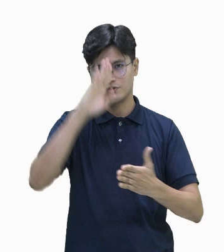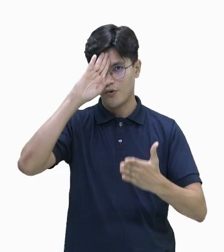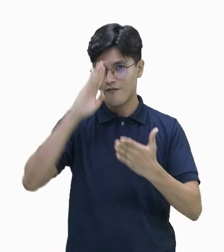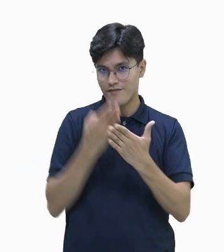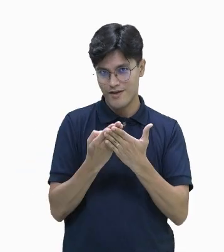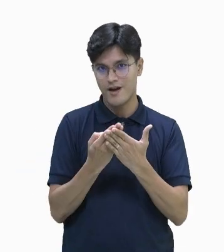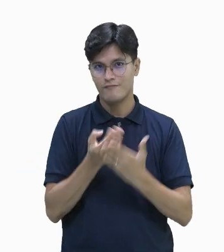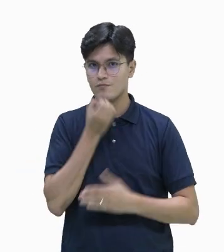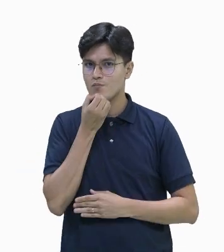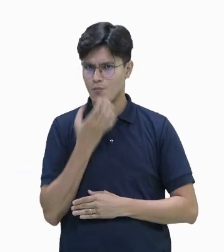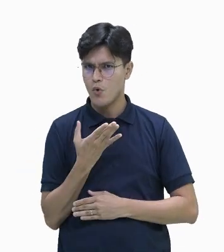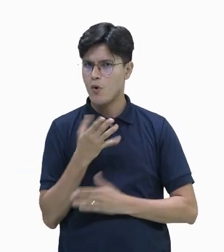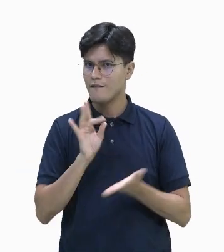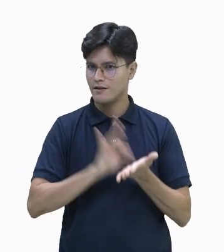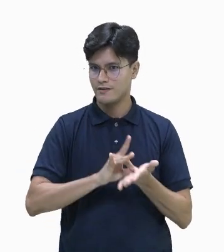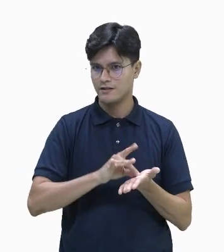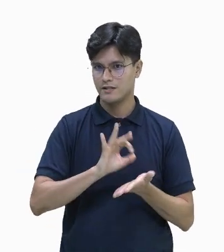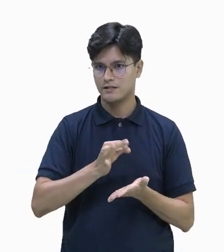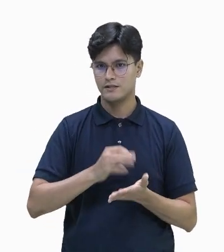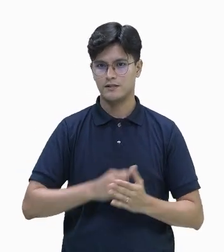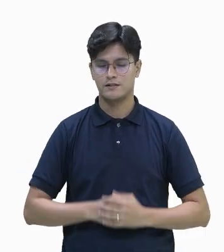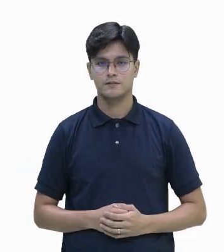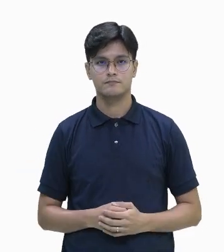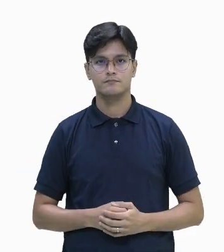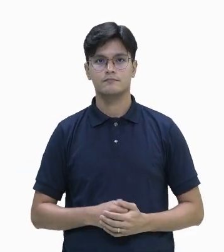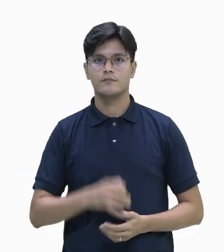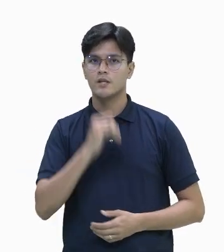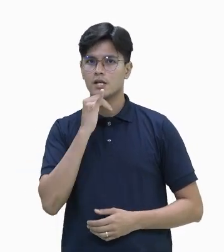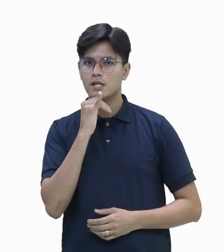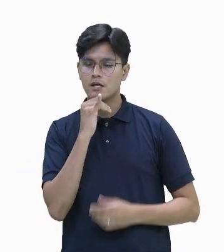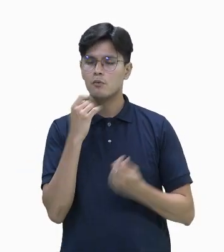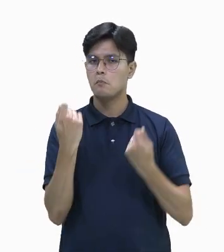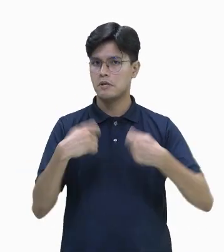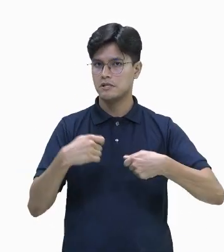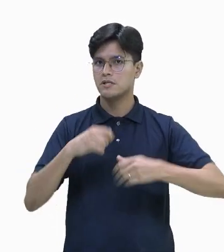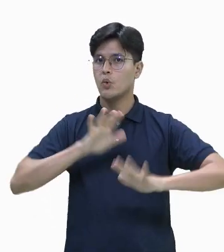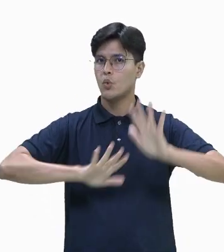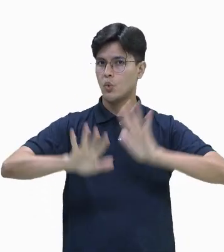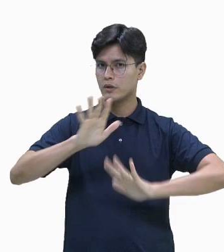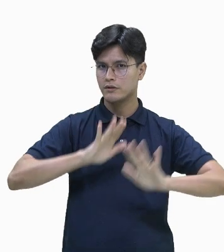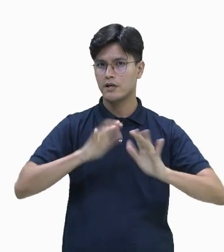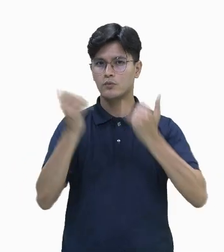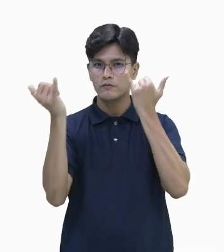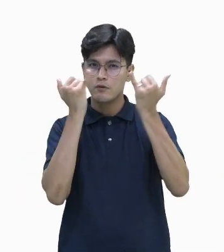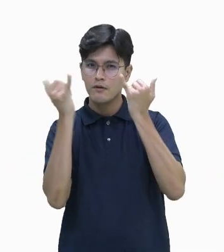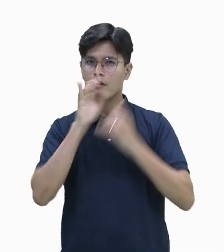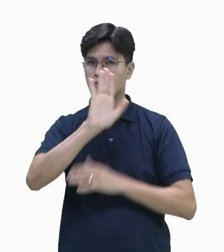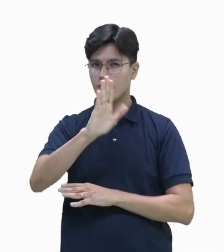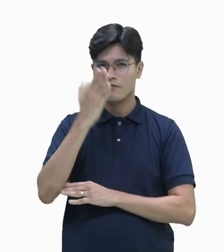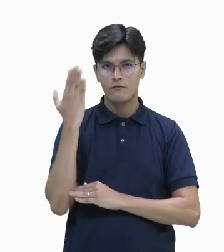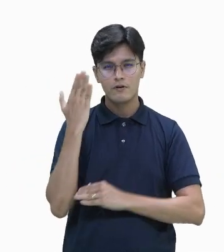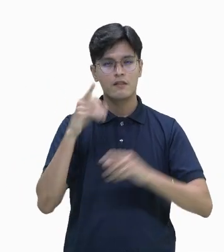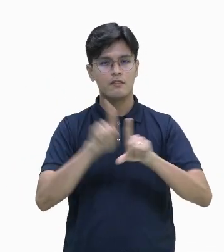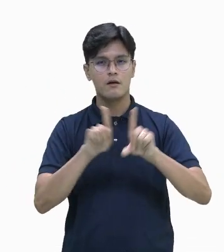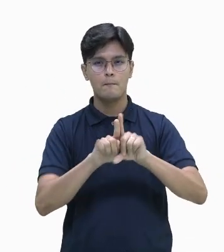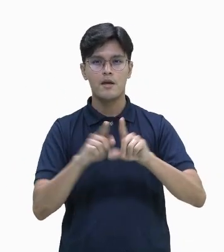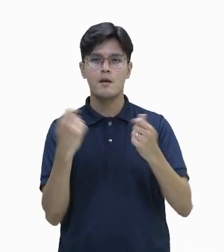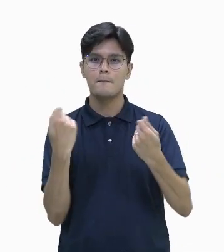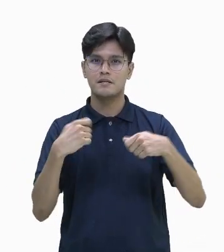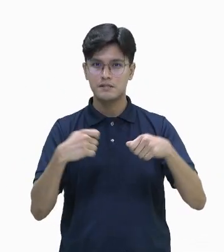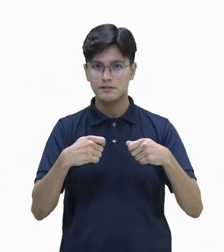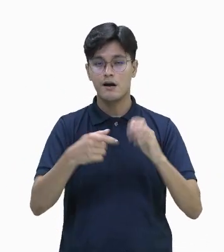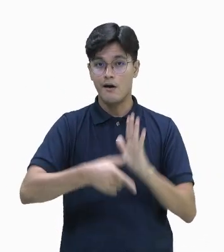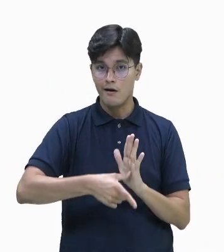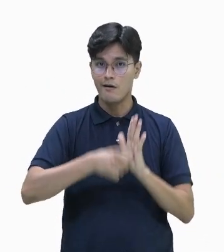nosso módulo a respeito de ter cuidado com notícias falsas, com verificar aí a fonte da